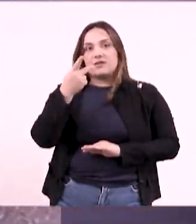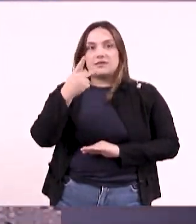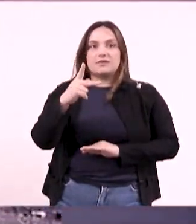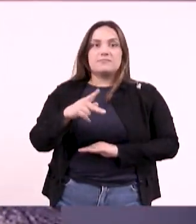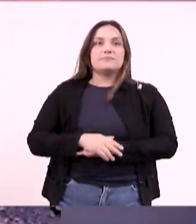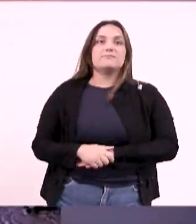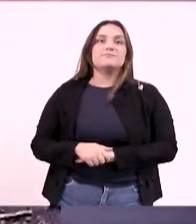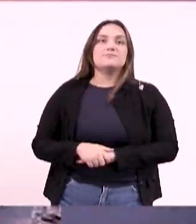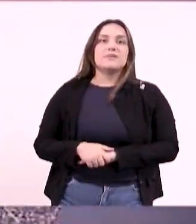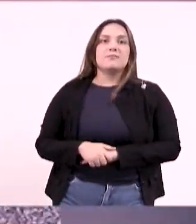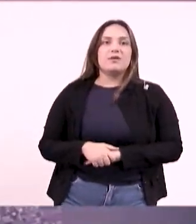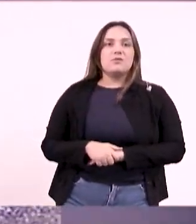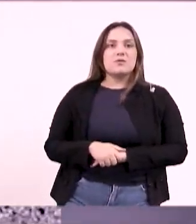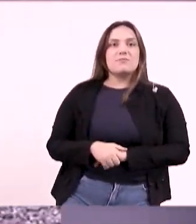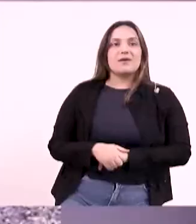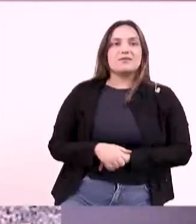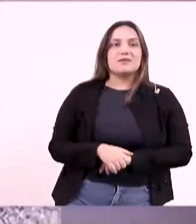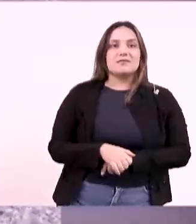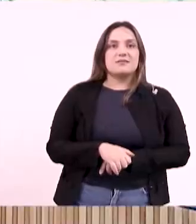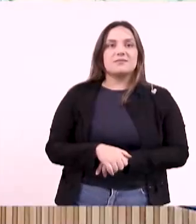Sonora.